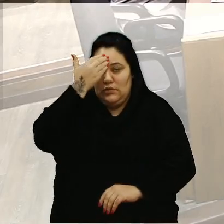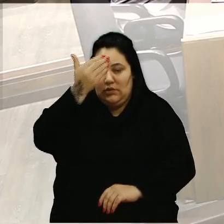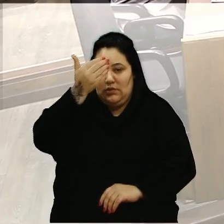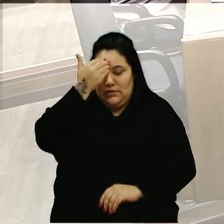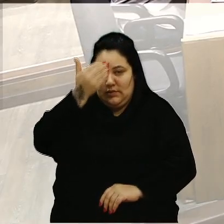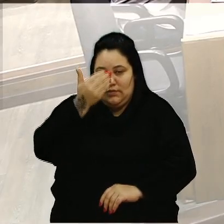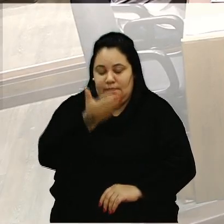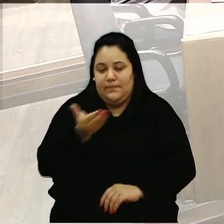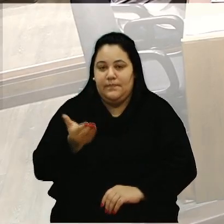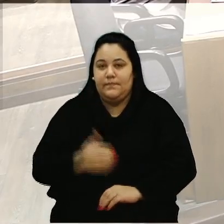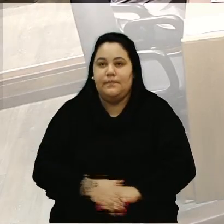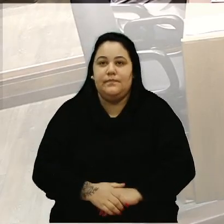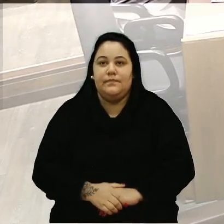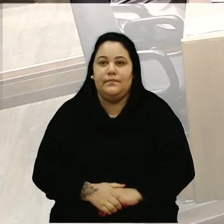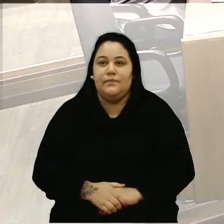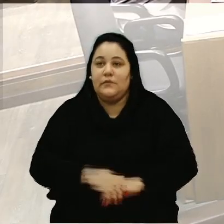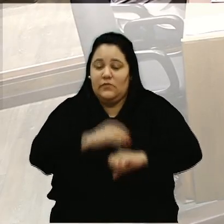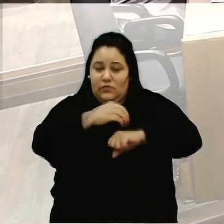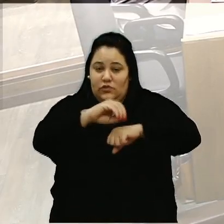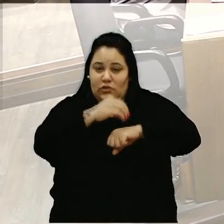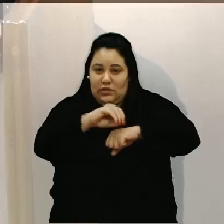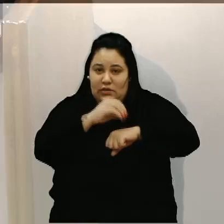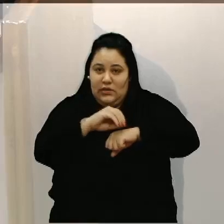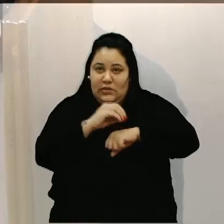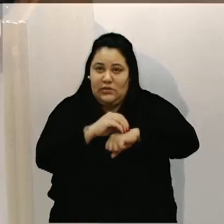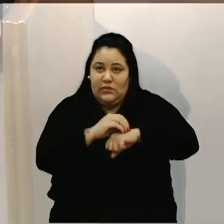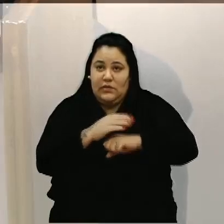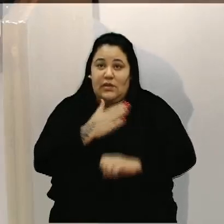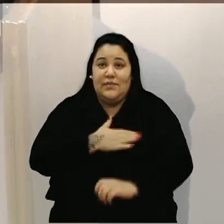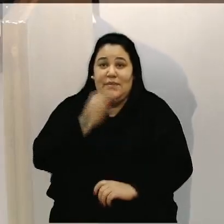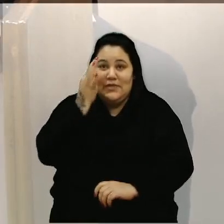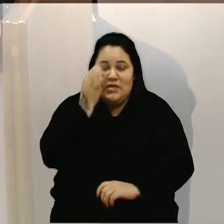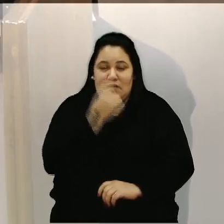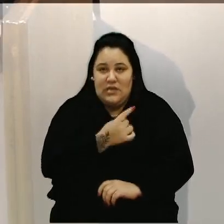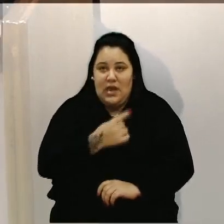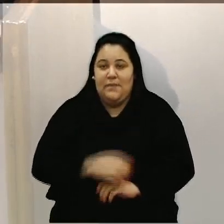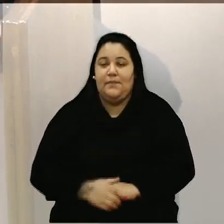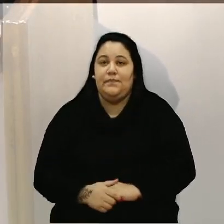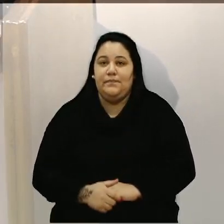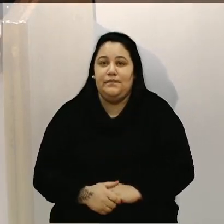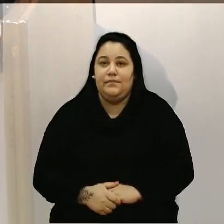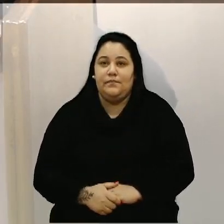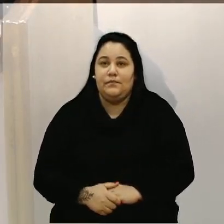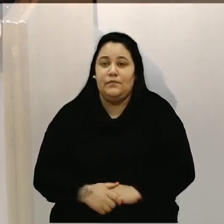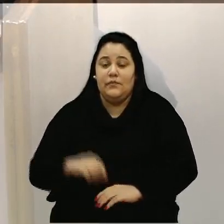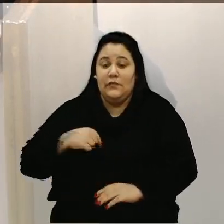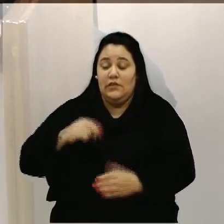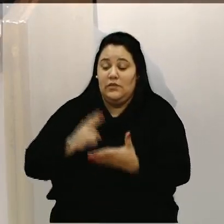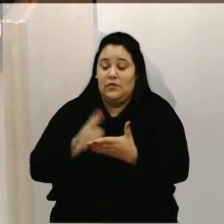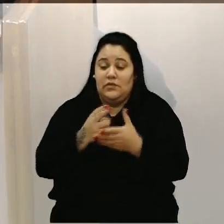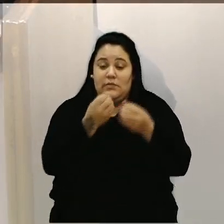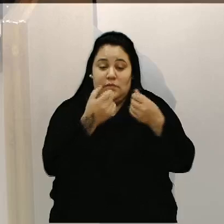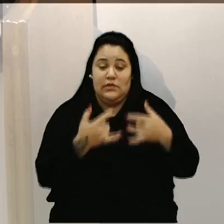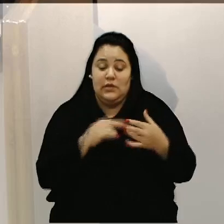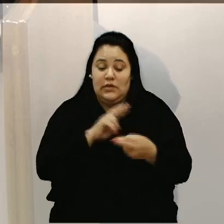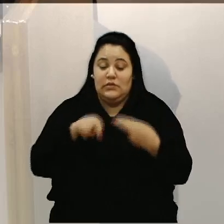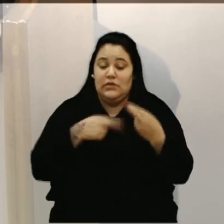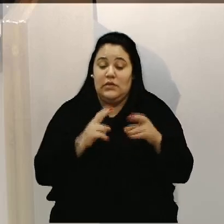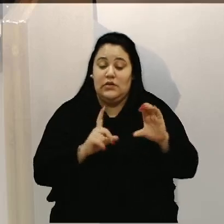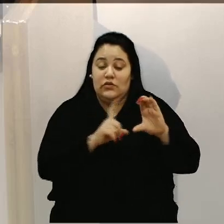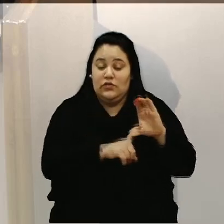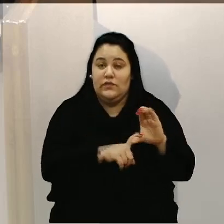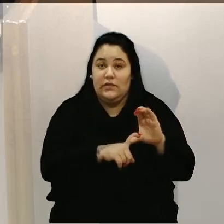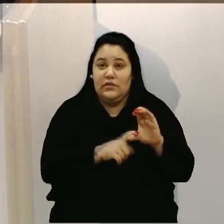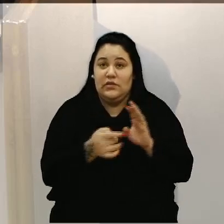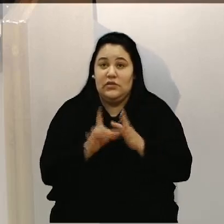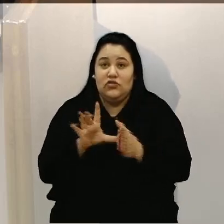ter indicado a minha presença lá. E eu sempre dizia em relação à dívida, antes de eu ouvir a